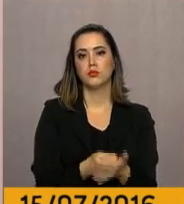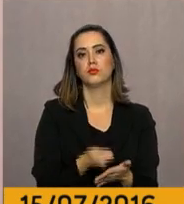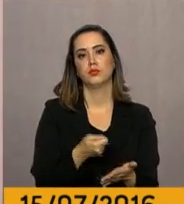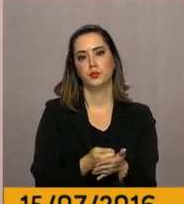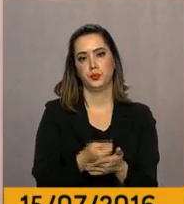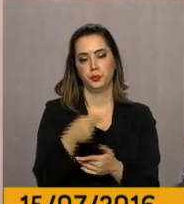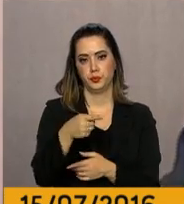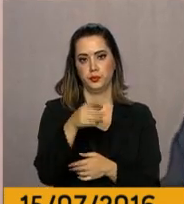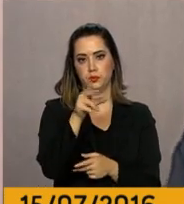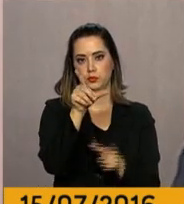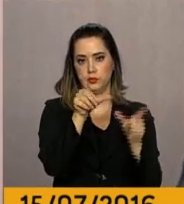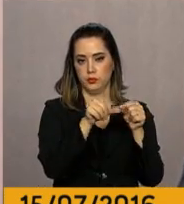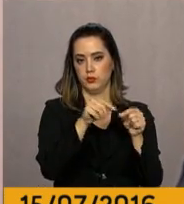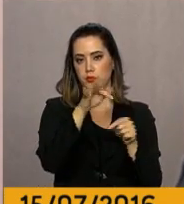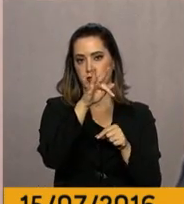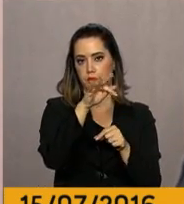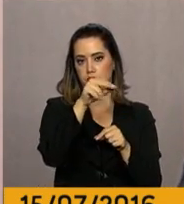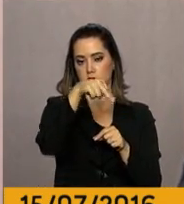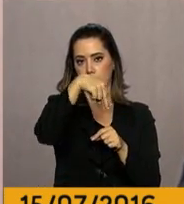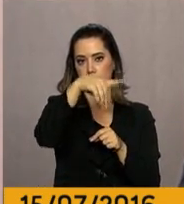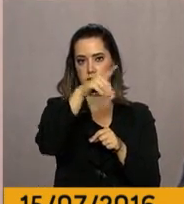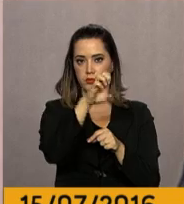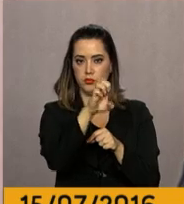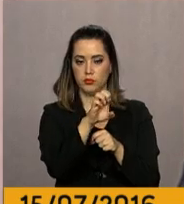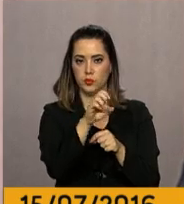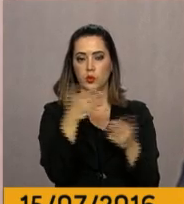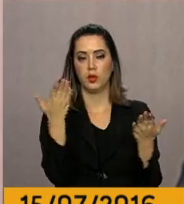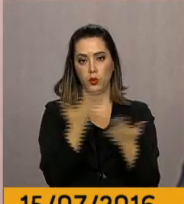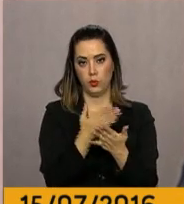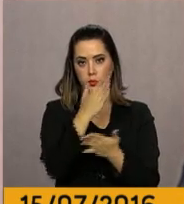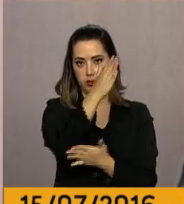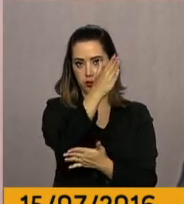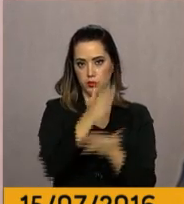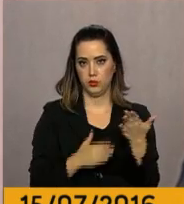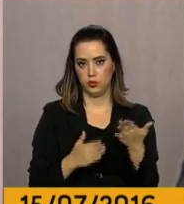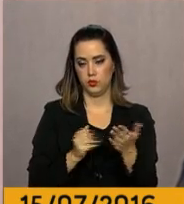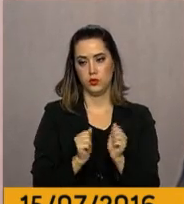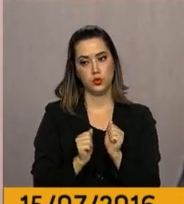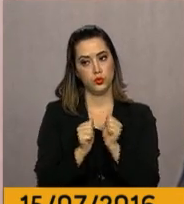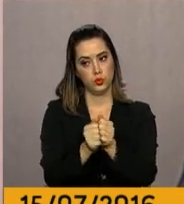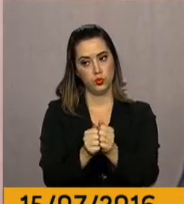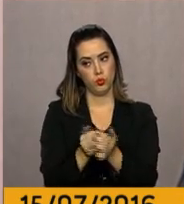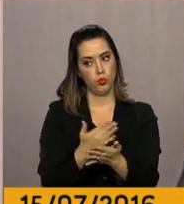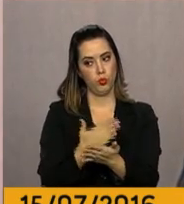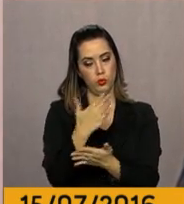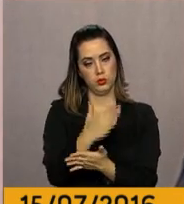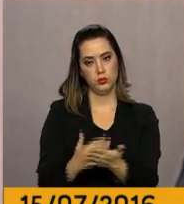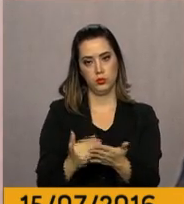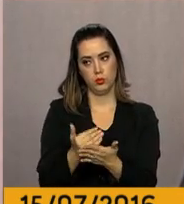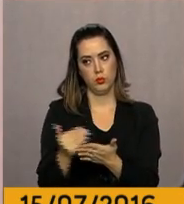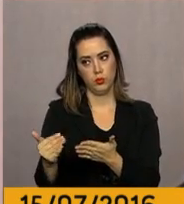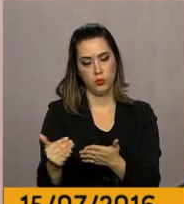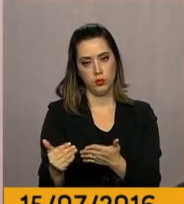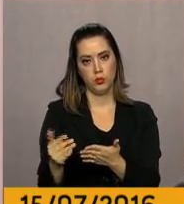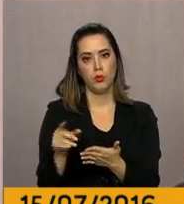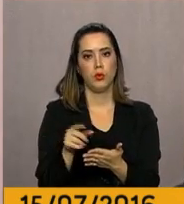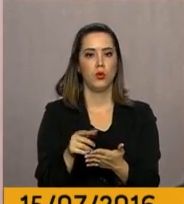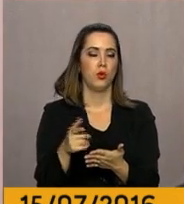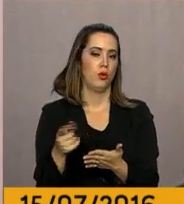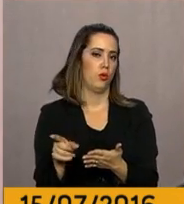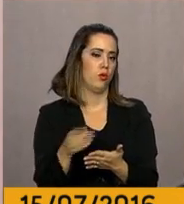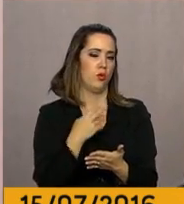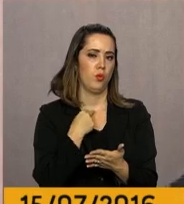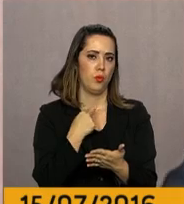pagos pelo FNDE. Então, esses 2 pontos percentuais serão agora arcados não mais pelo